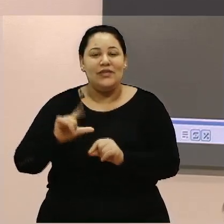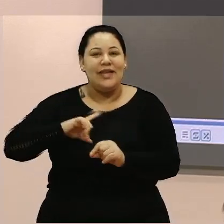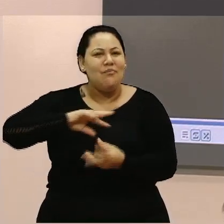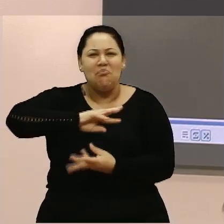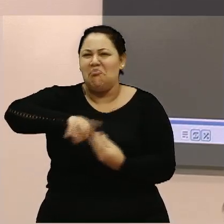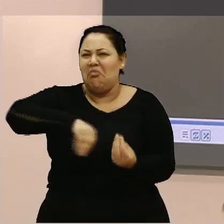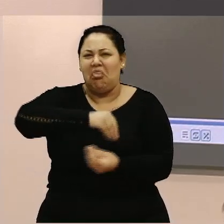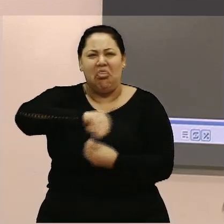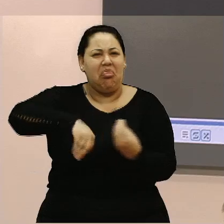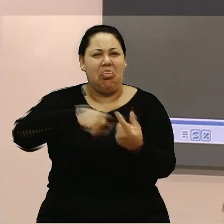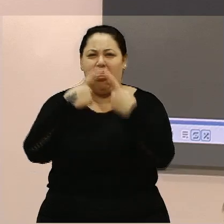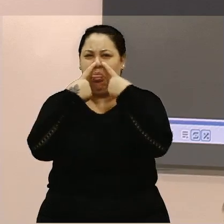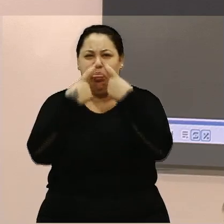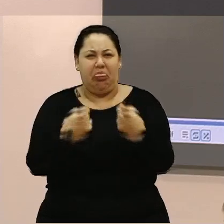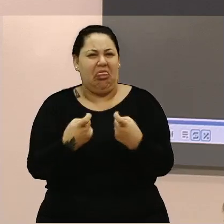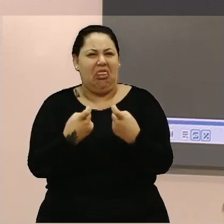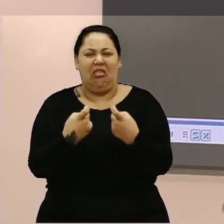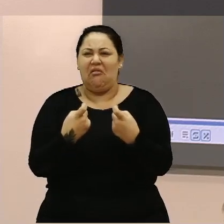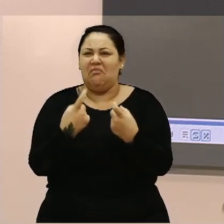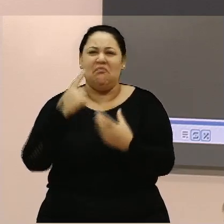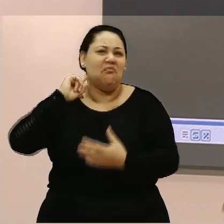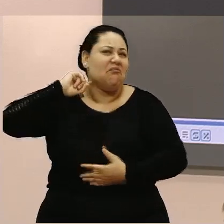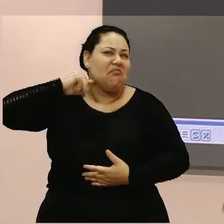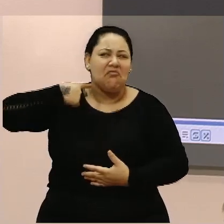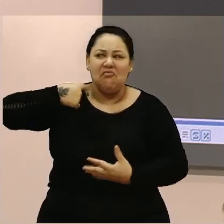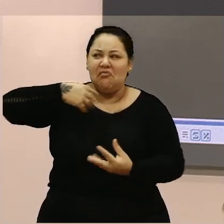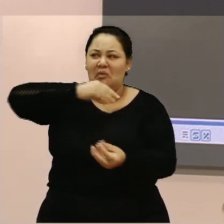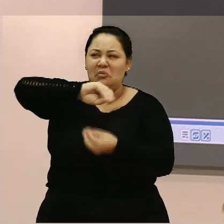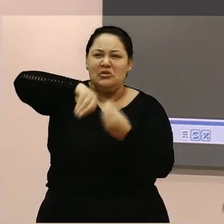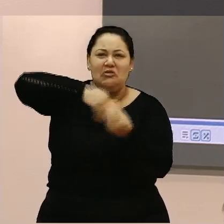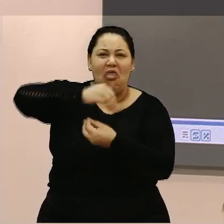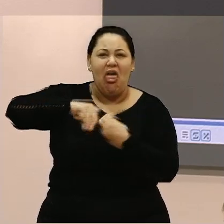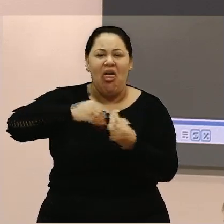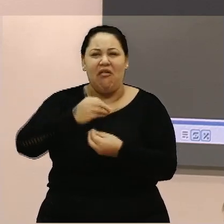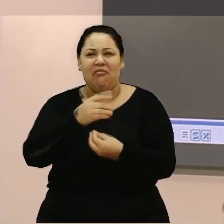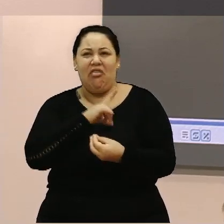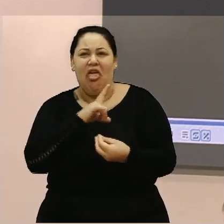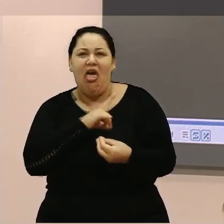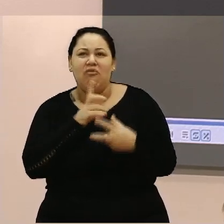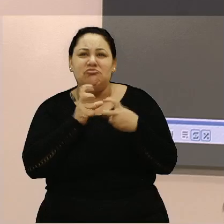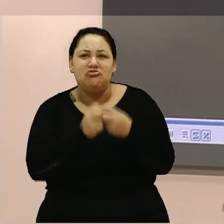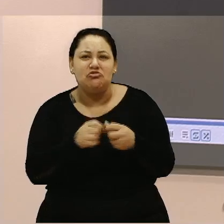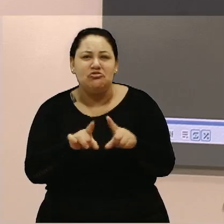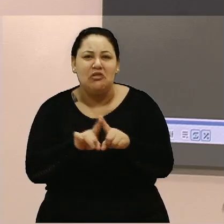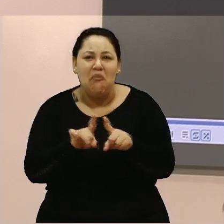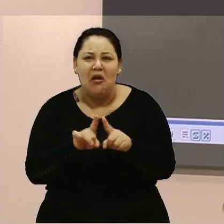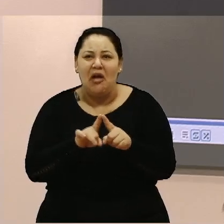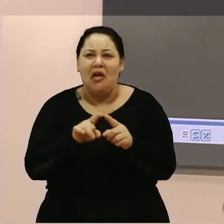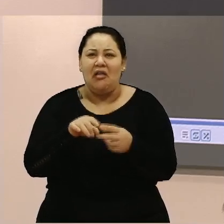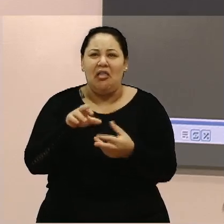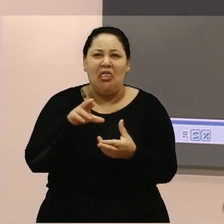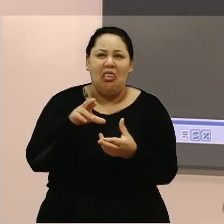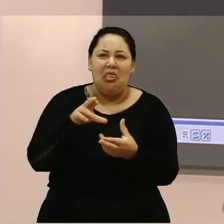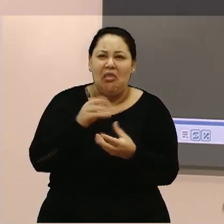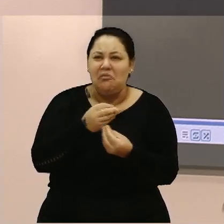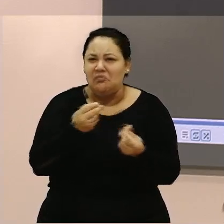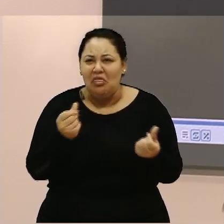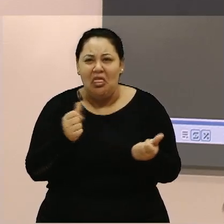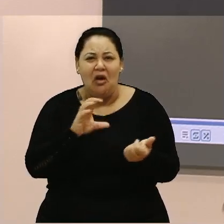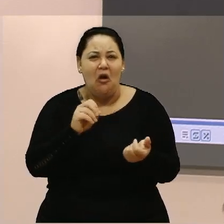olha a quantidade de impureza, de lixo que tem no meio, desde resíduos